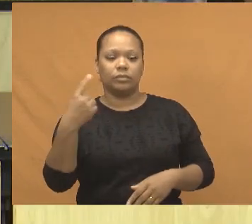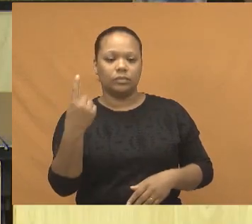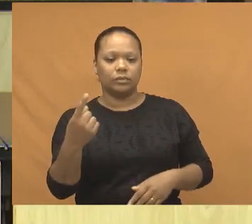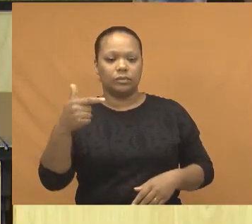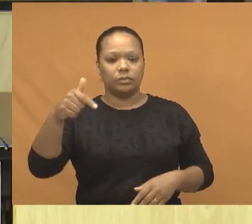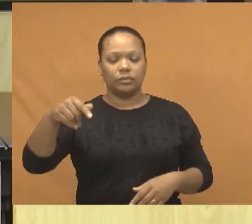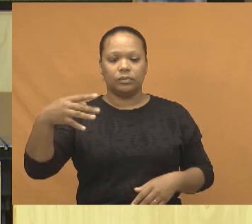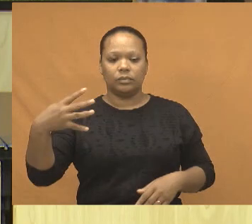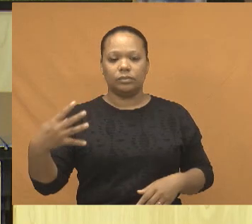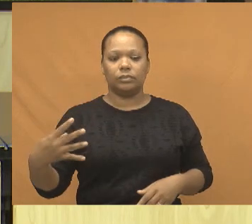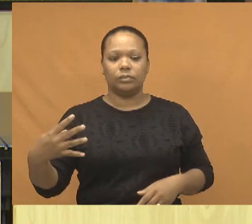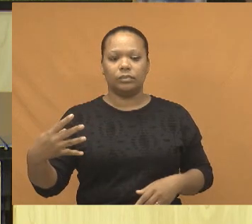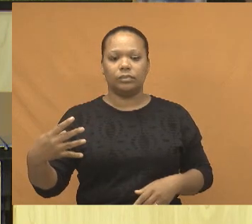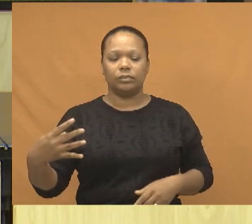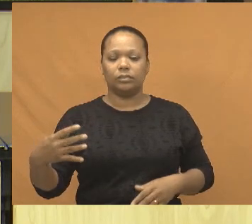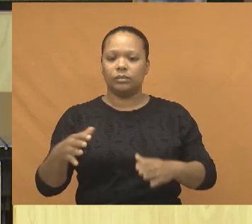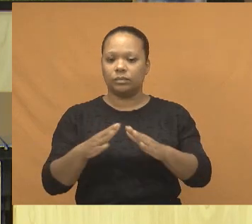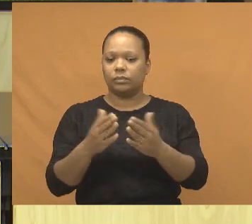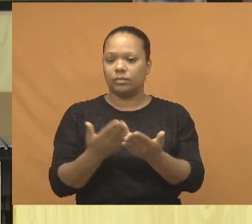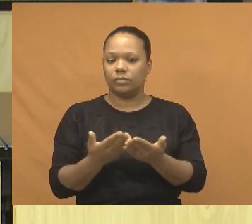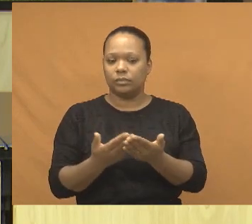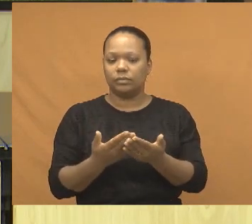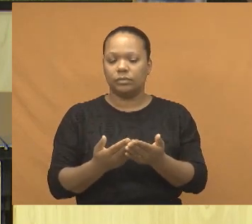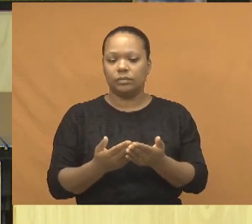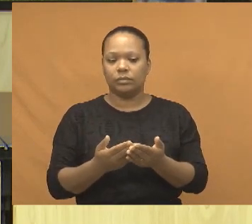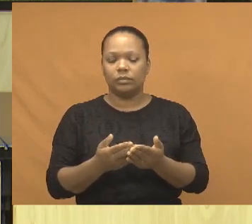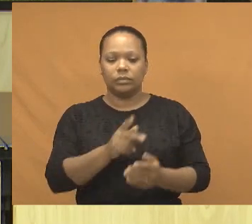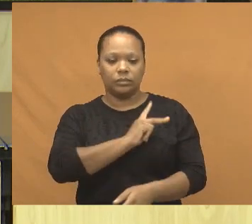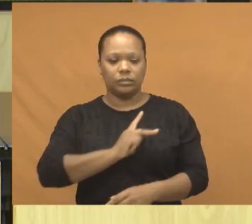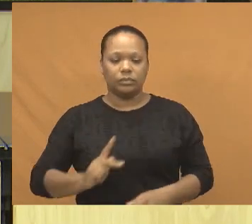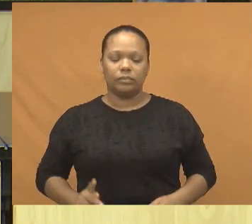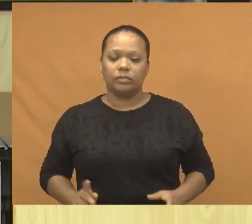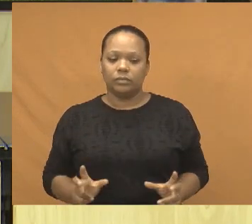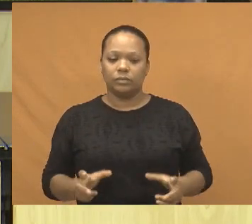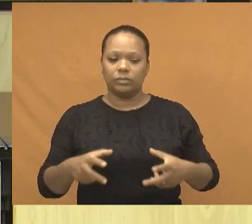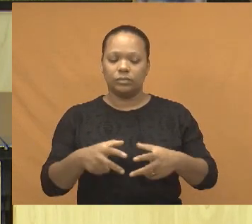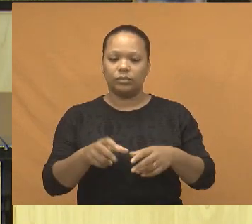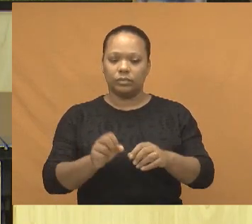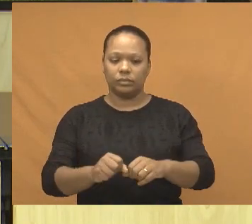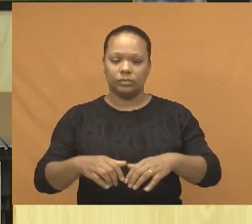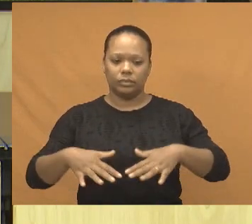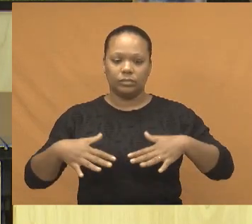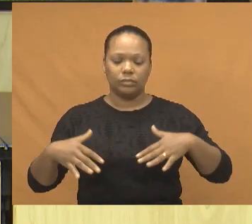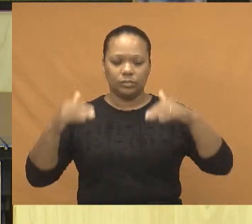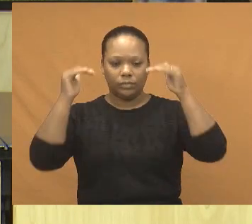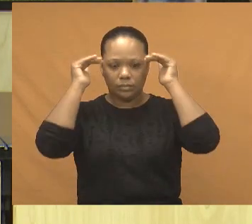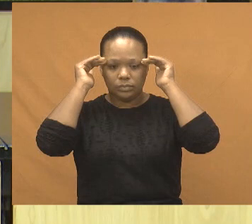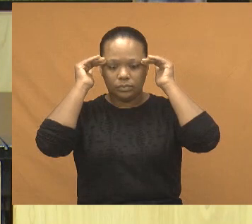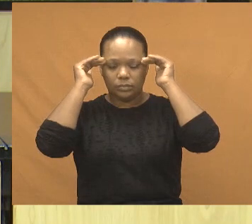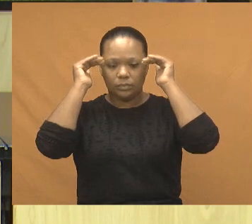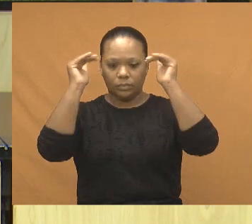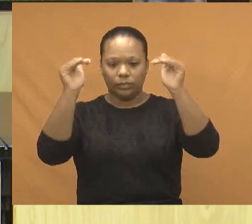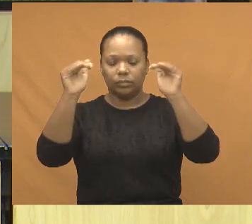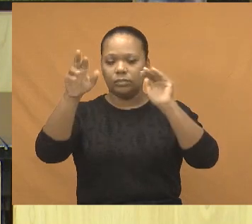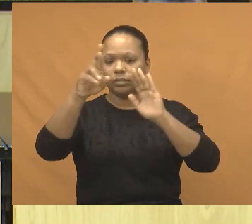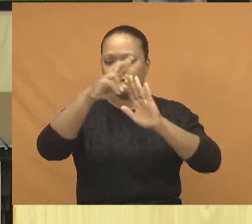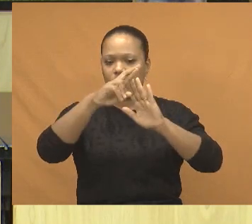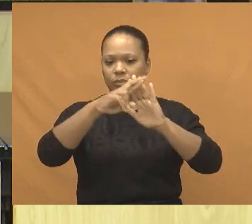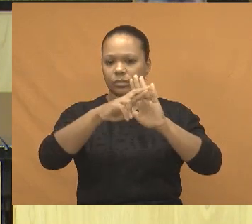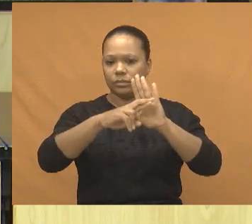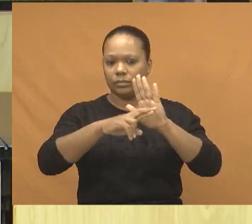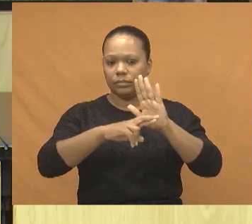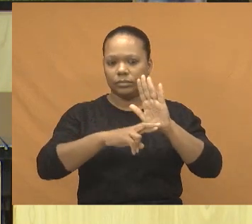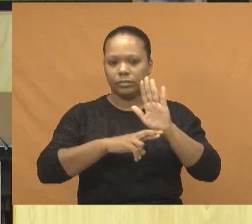número 174. Requeremos ao excelentíssimo senhor presidente dessa casa, ouvido e aprovado pela Igreja Plenário, cumpridas